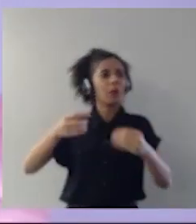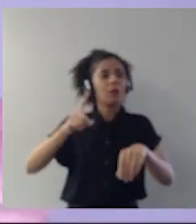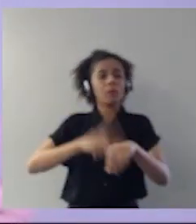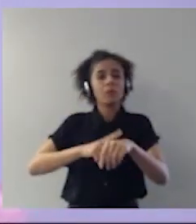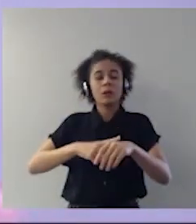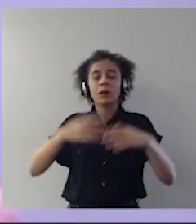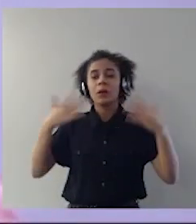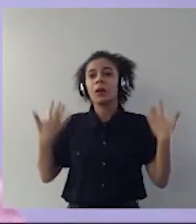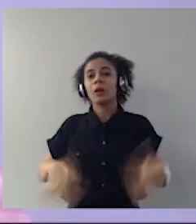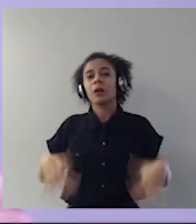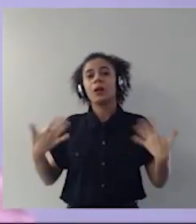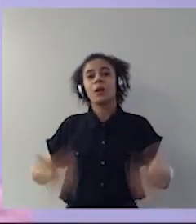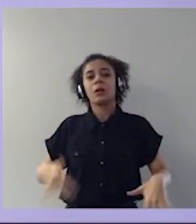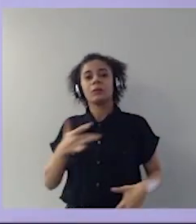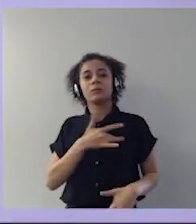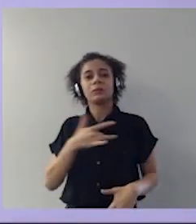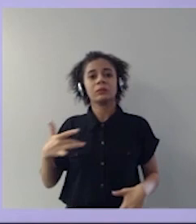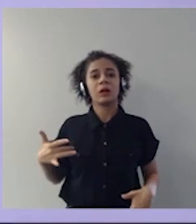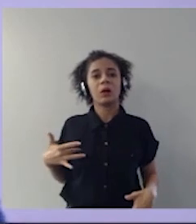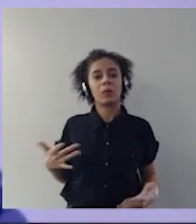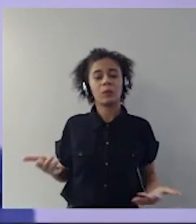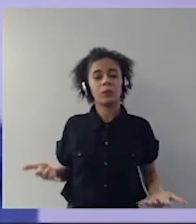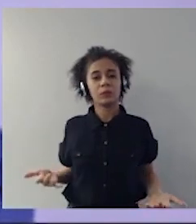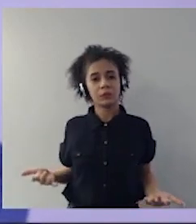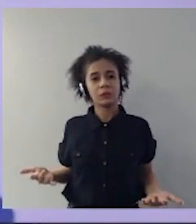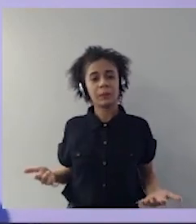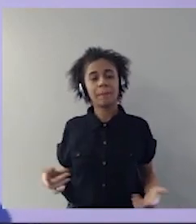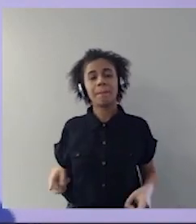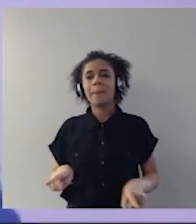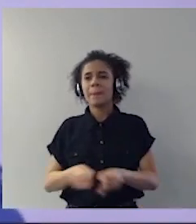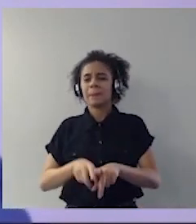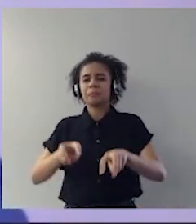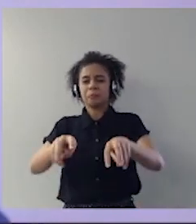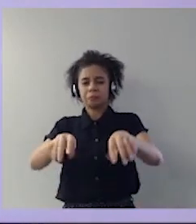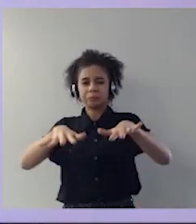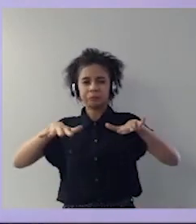calamidade de saúde pública? Assembleias